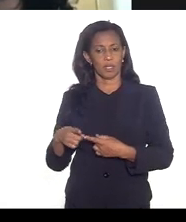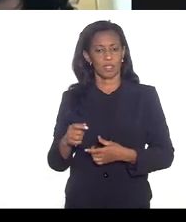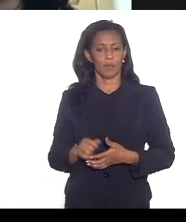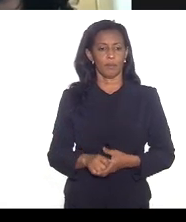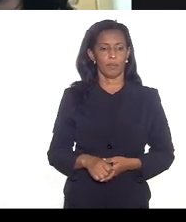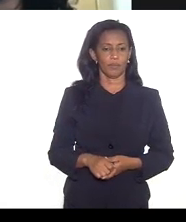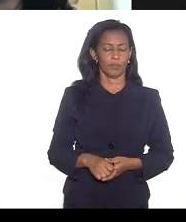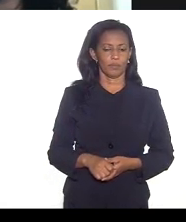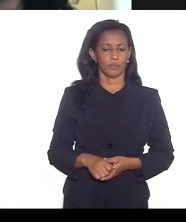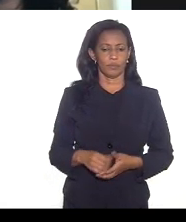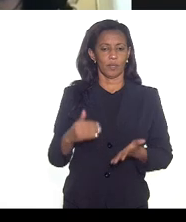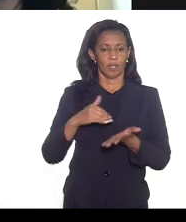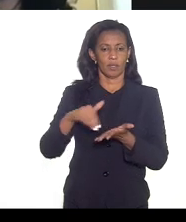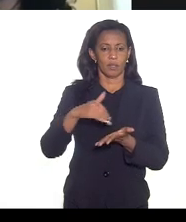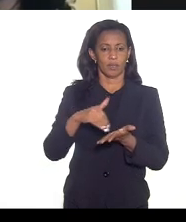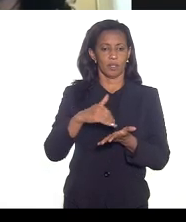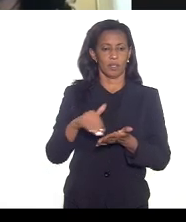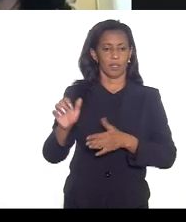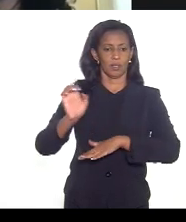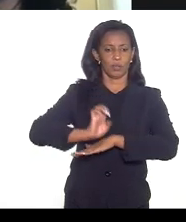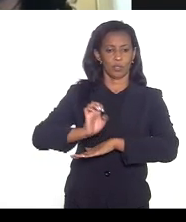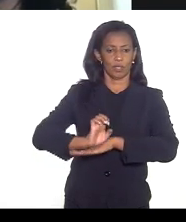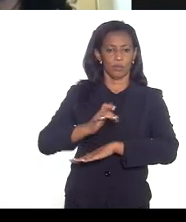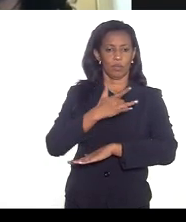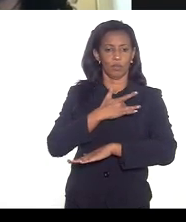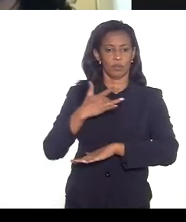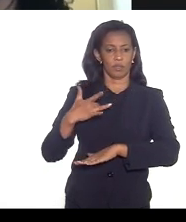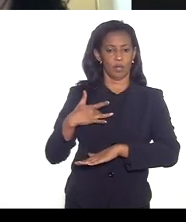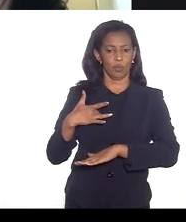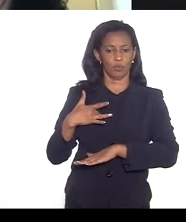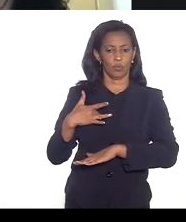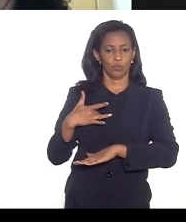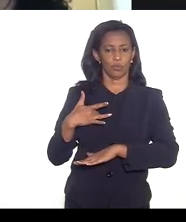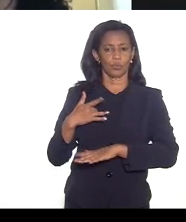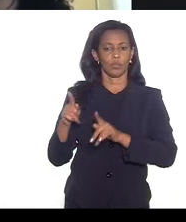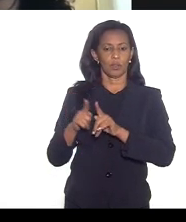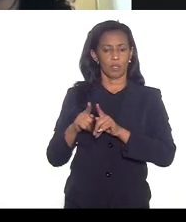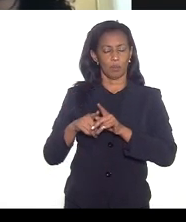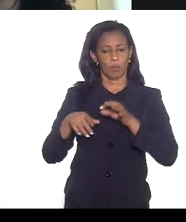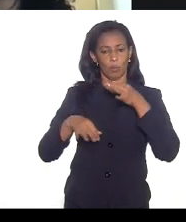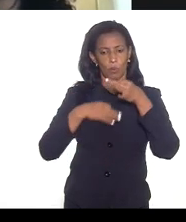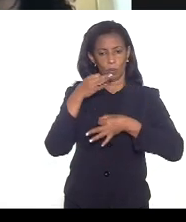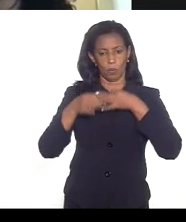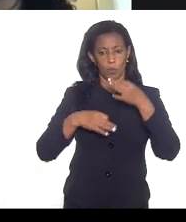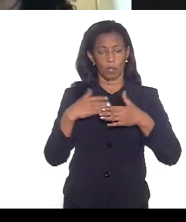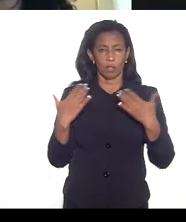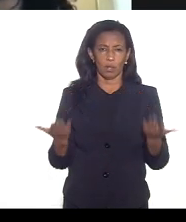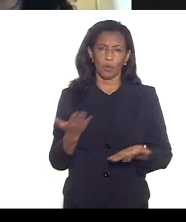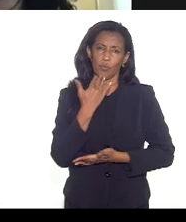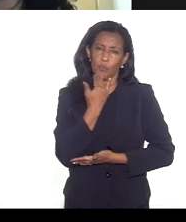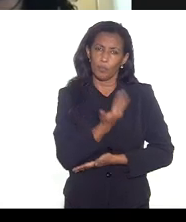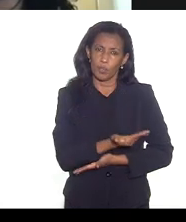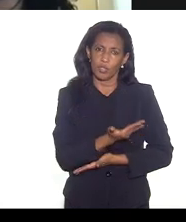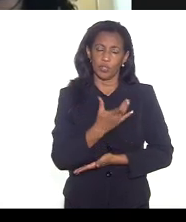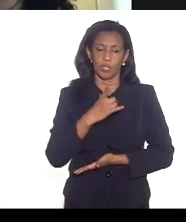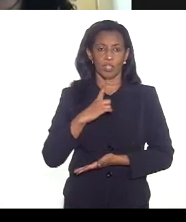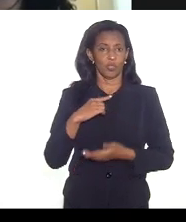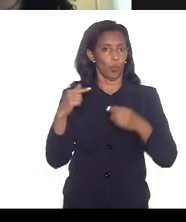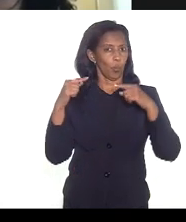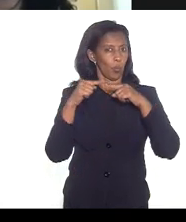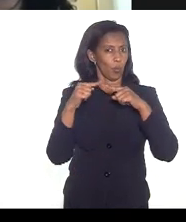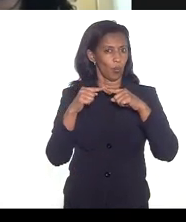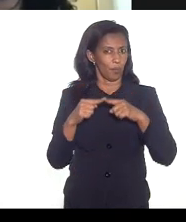ao a Secretaria Estadual de Saúde também para as suas considerações eu vou pedir então já que a gente tem um